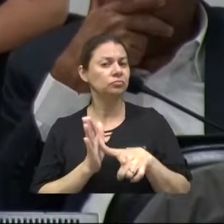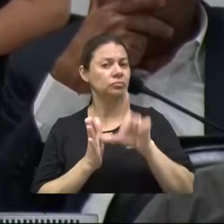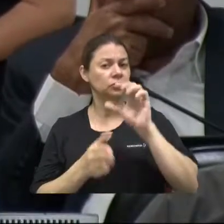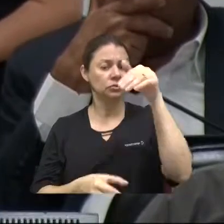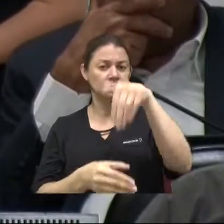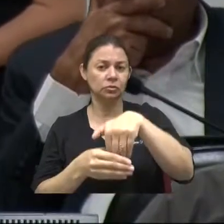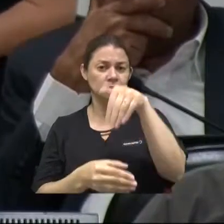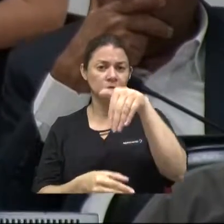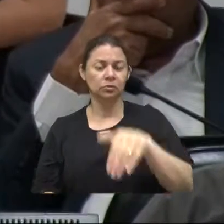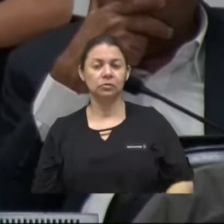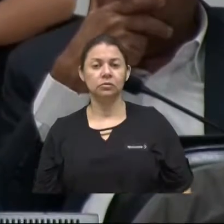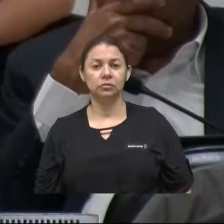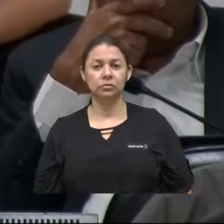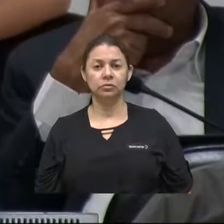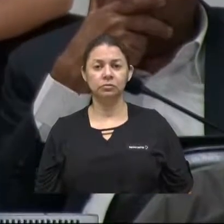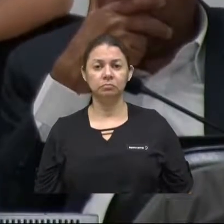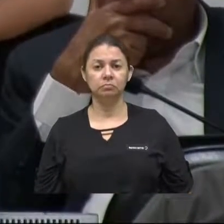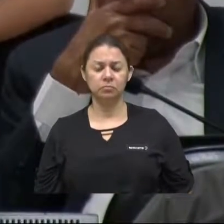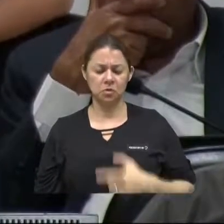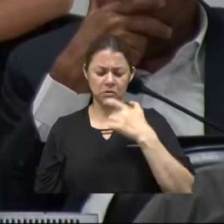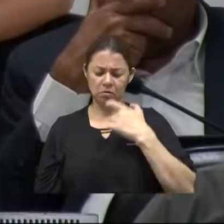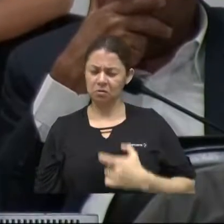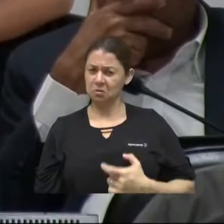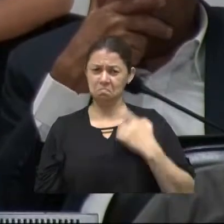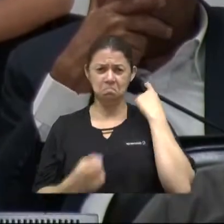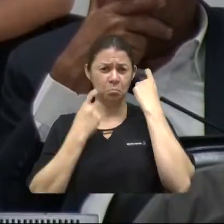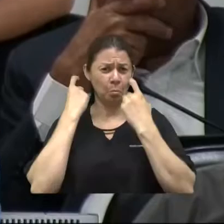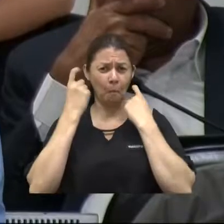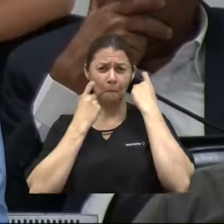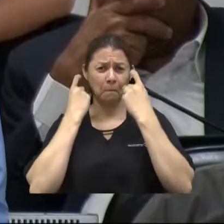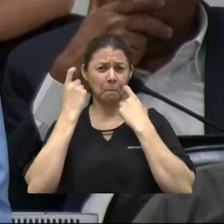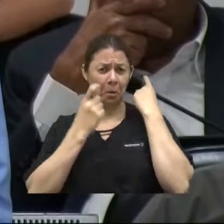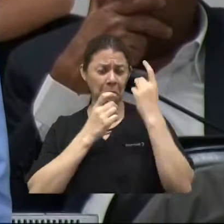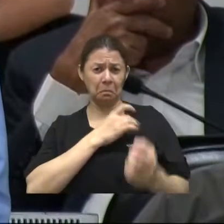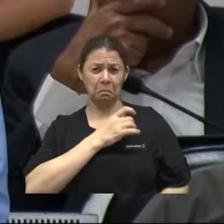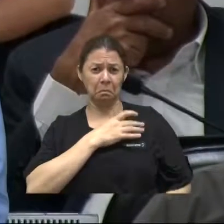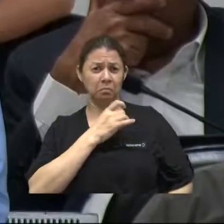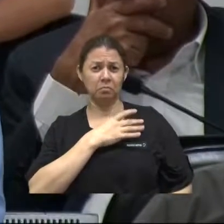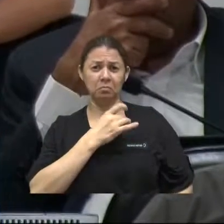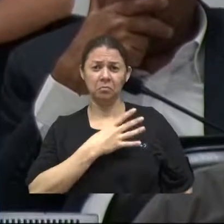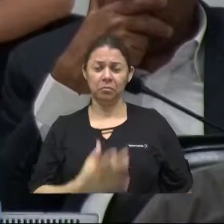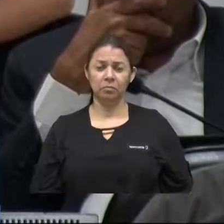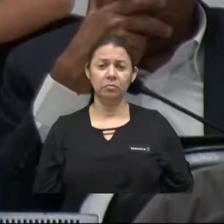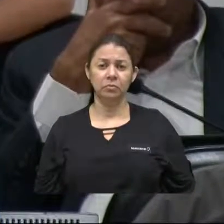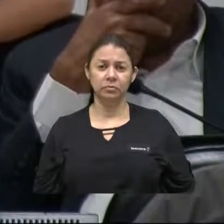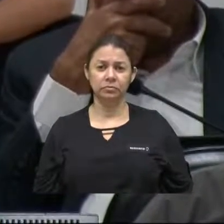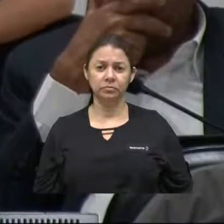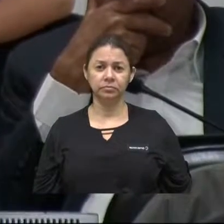Não me furtarei, nem tenho preocupação nenhuma de ser investigado.